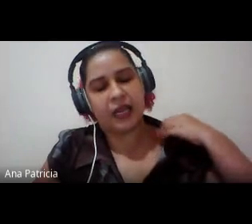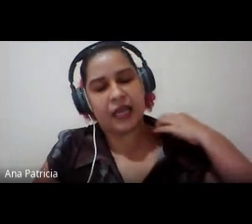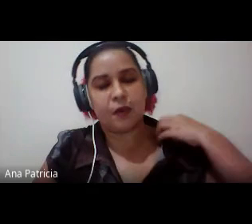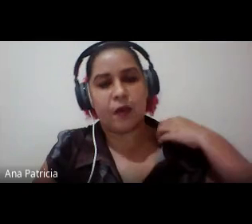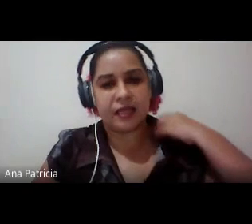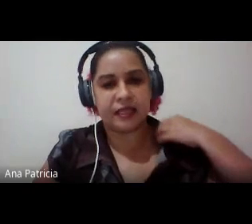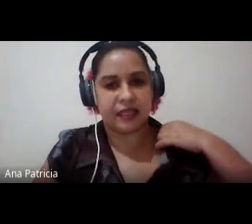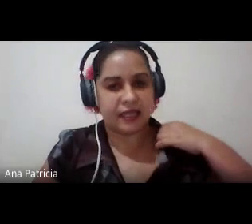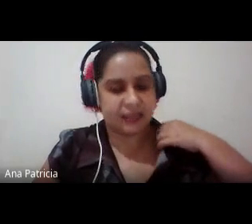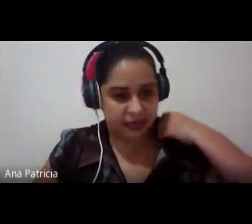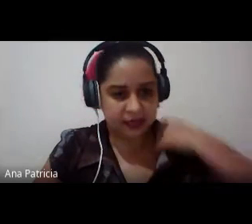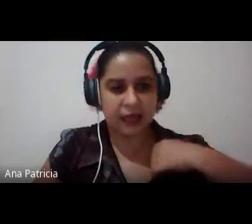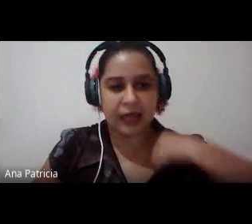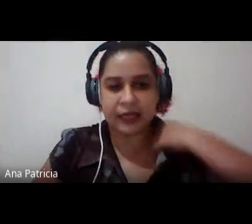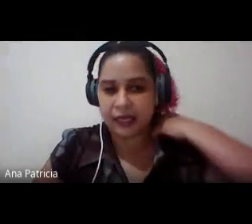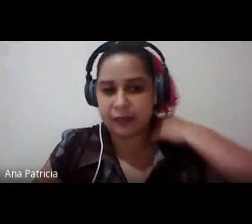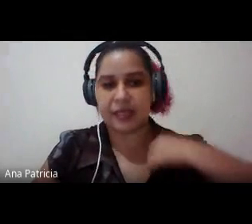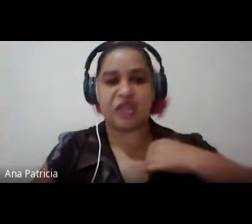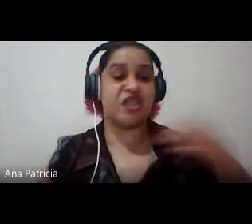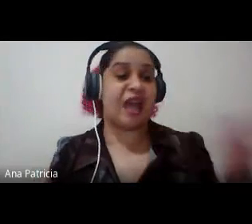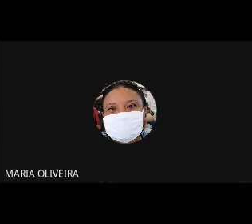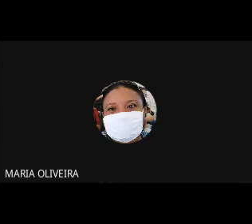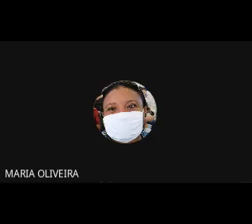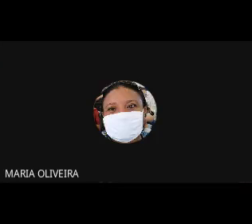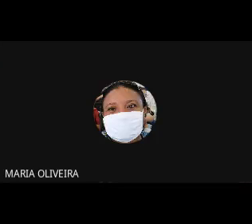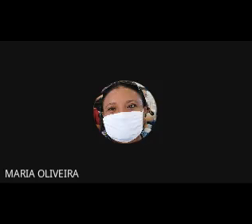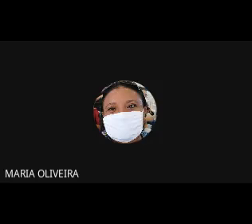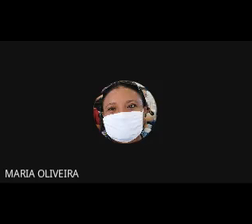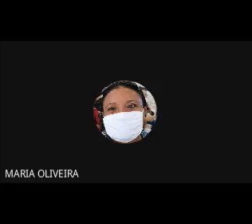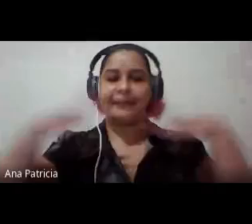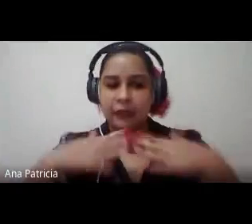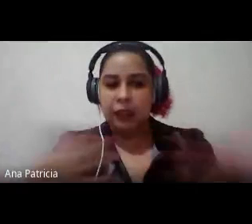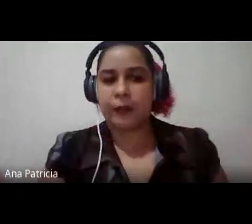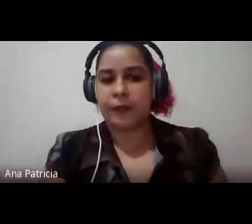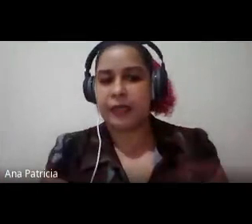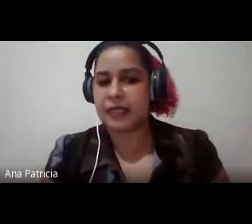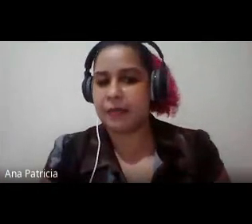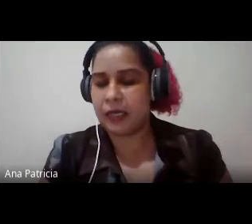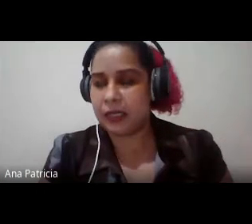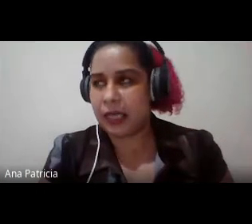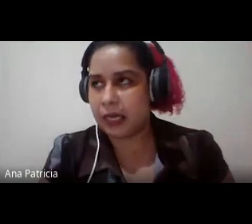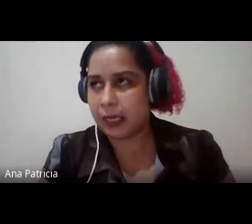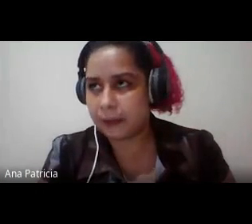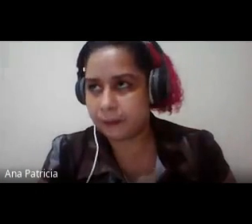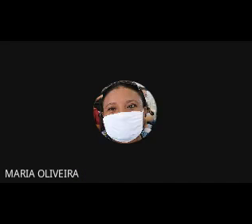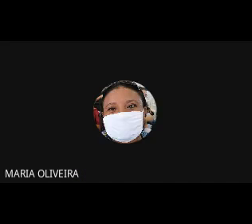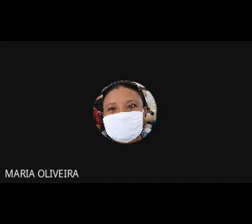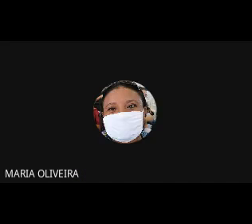Lei 10.436, a Lei de Libras, que a gente está justamente no período da semana da